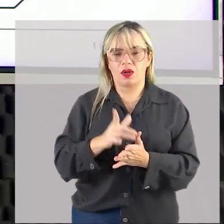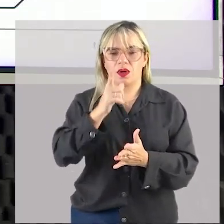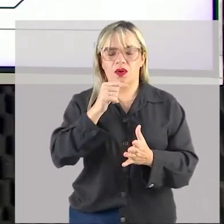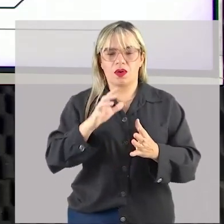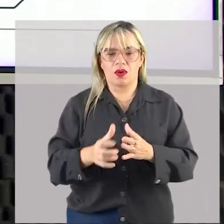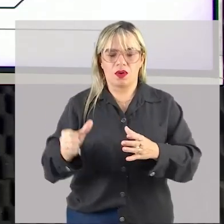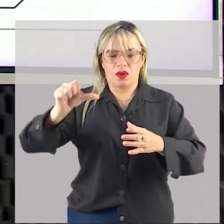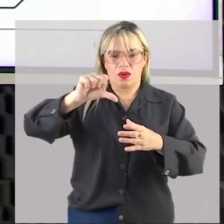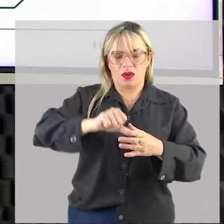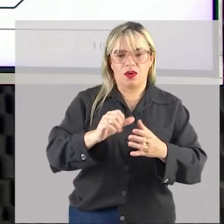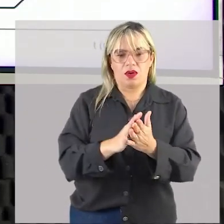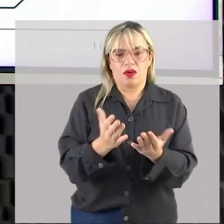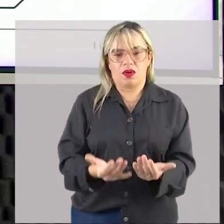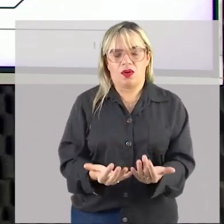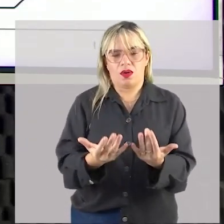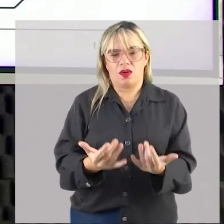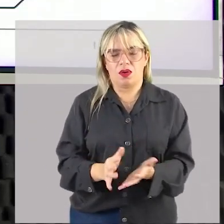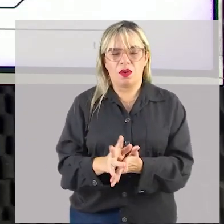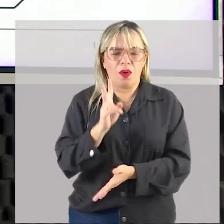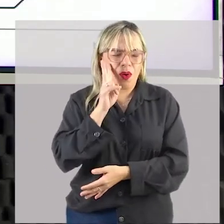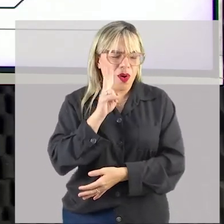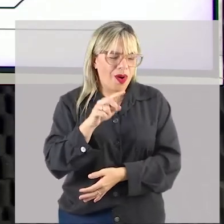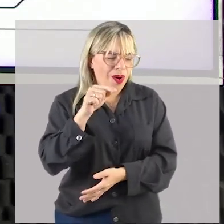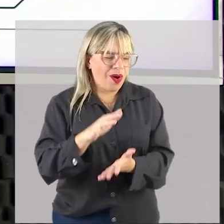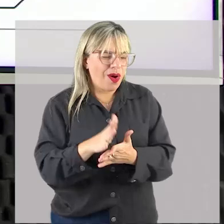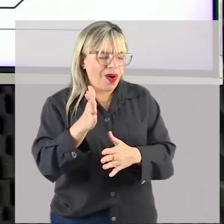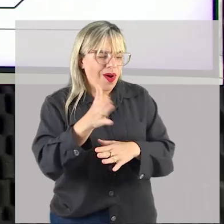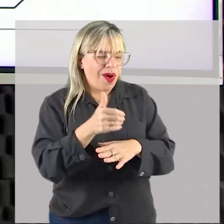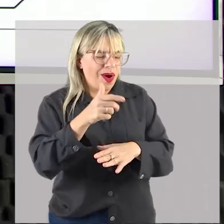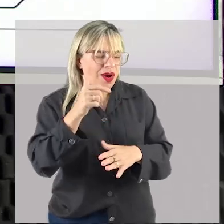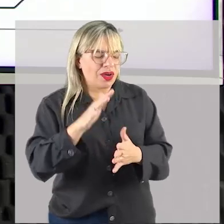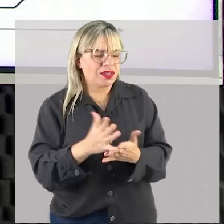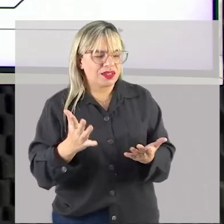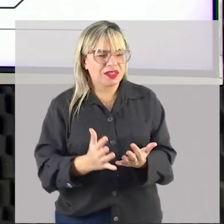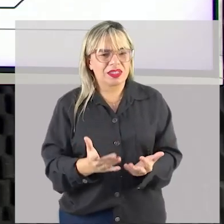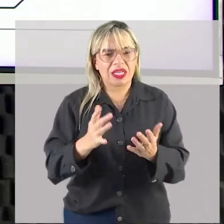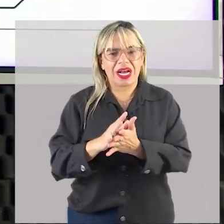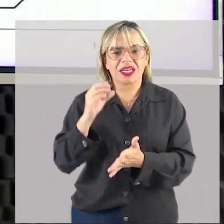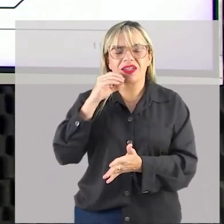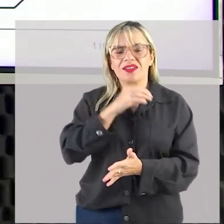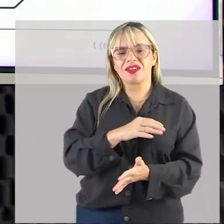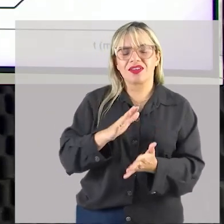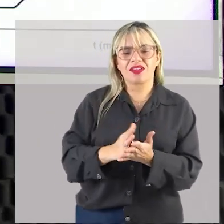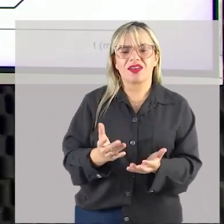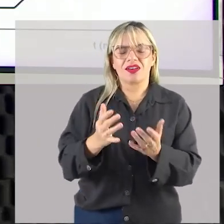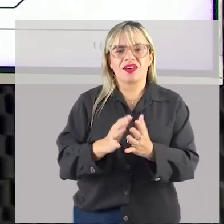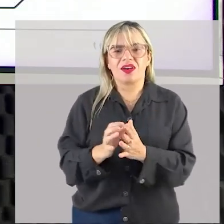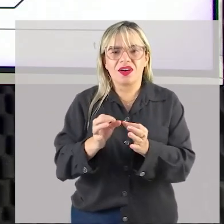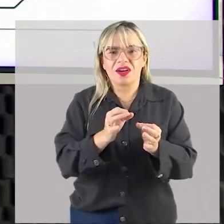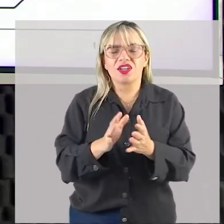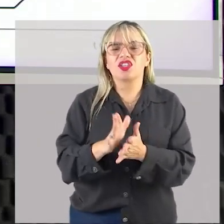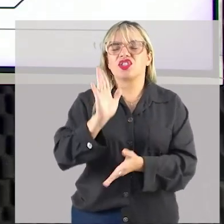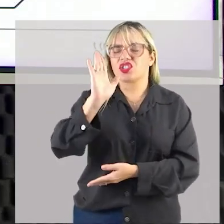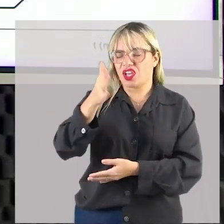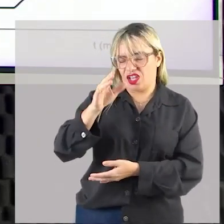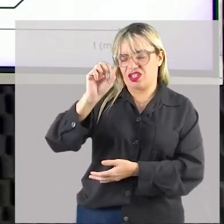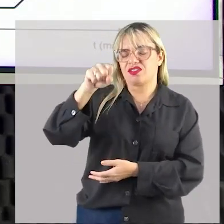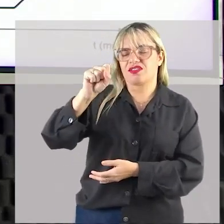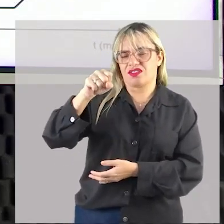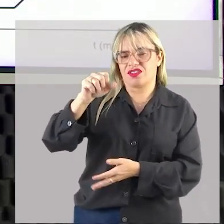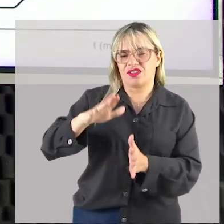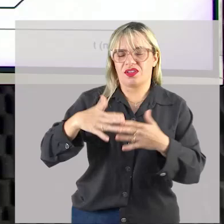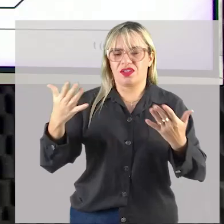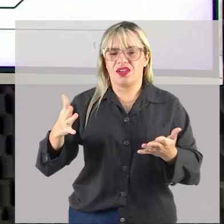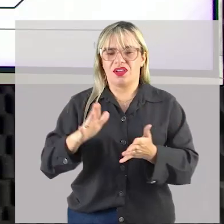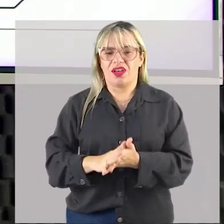assim, dá lá uma olhada naquela água, vê se ela já está quente, vê se ela já está fervendo. Aí a gente chega e fala assim, já amanhã a água está fervendo. Aí ela diz